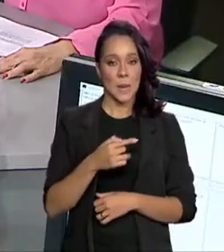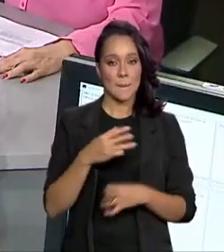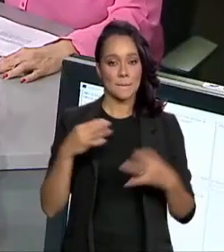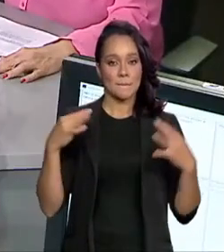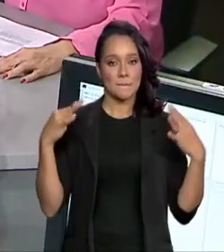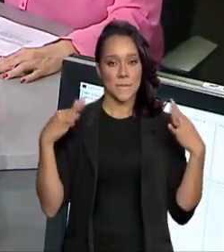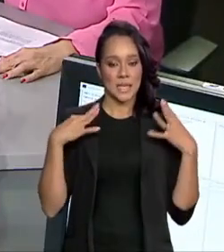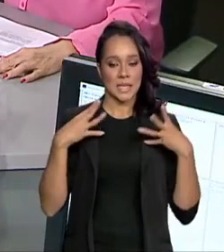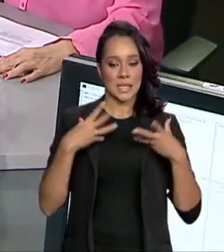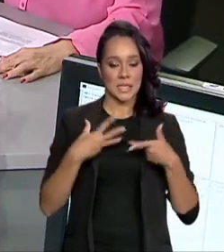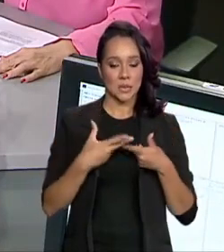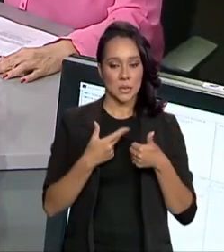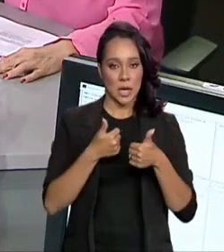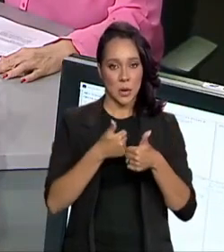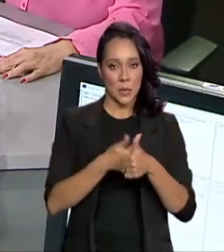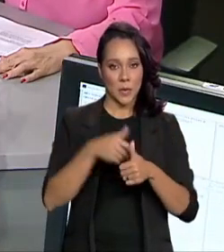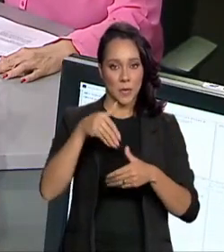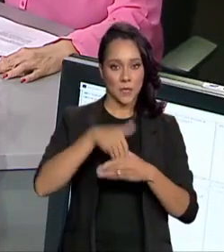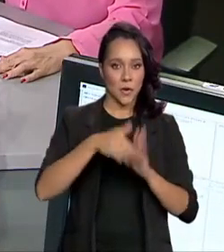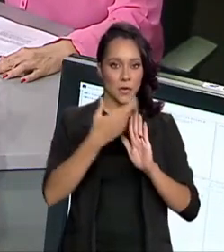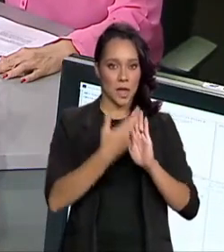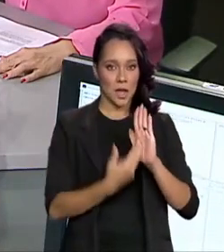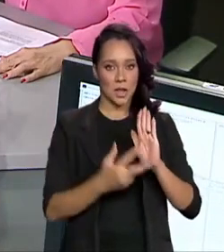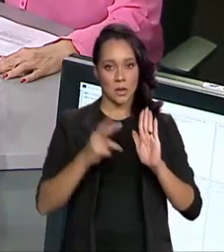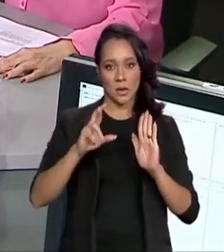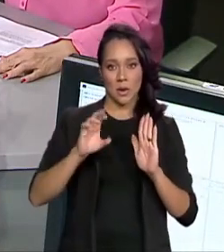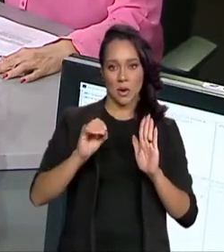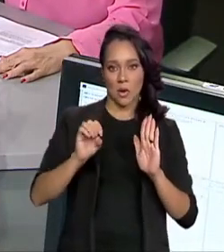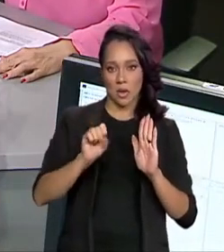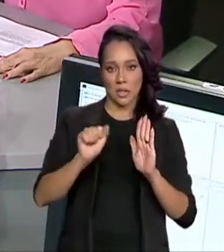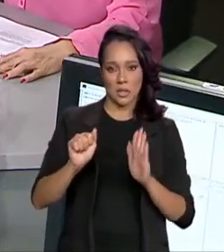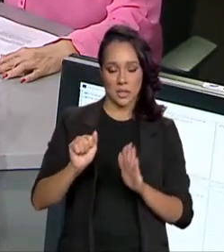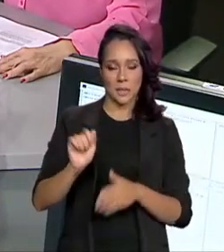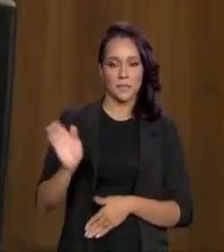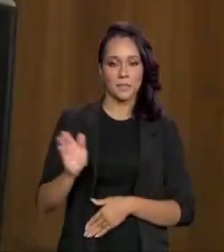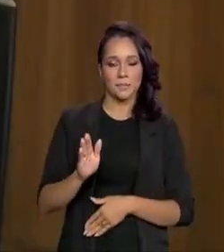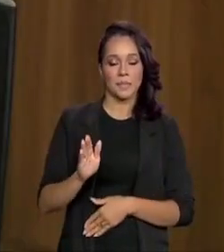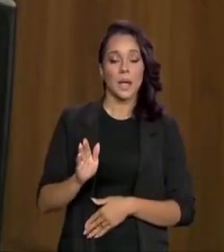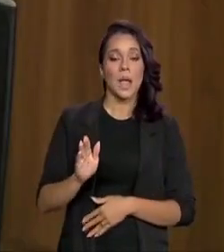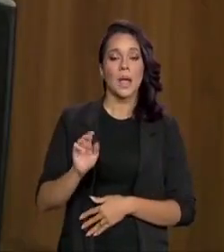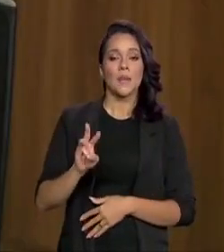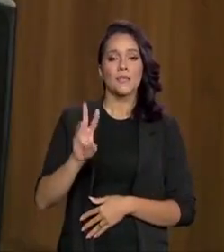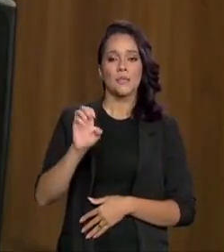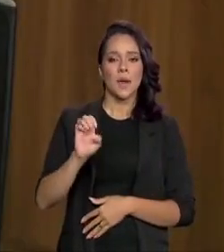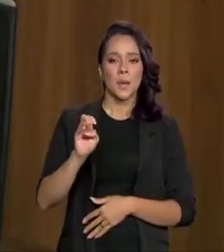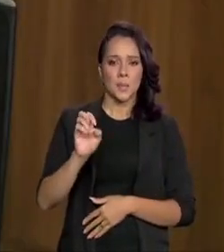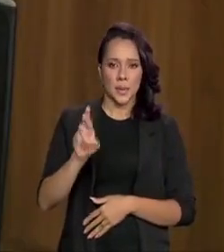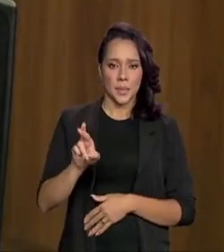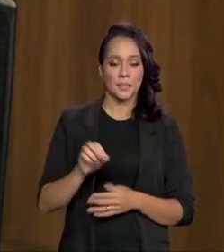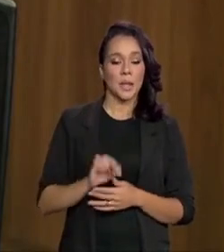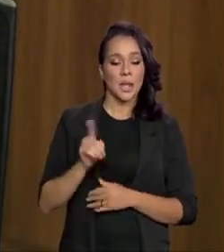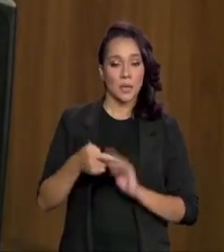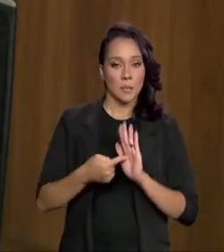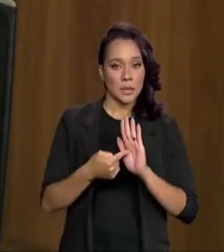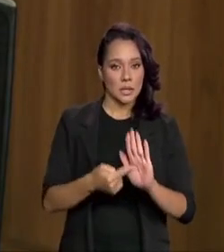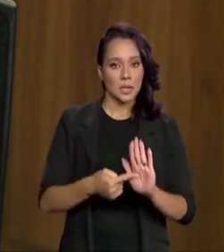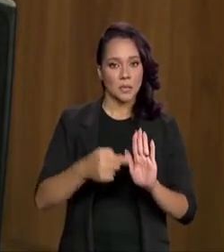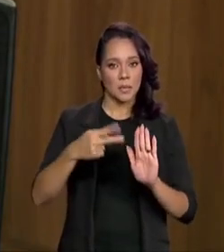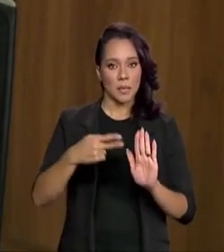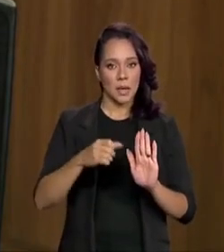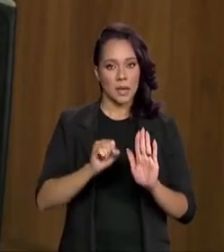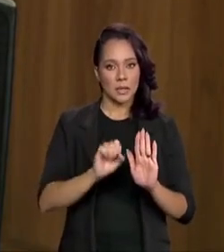aí o voto da relatora Rosa Weber, favorável, né, à ação apresentada pelo PSB,